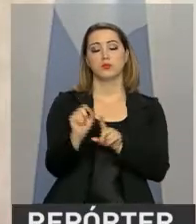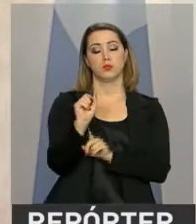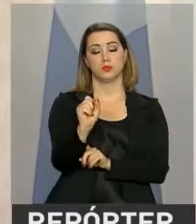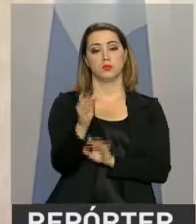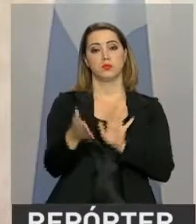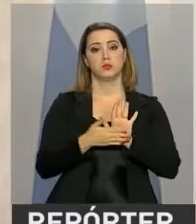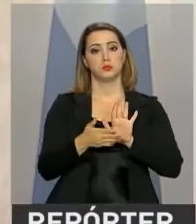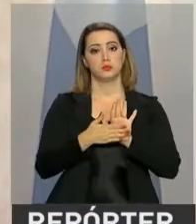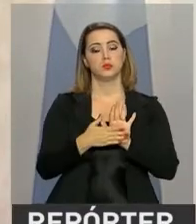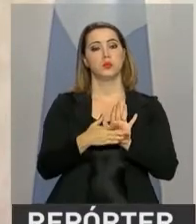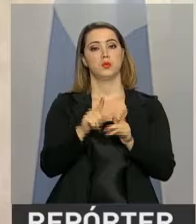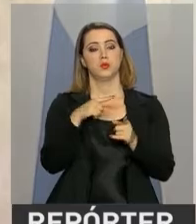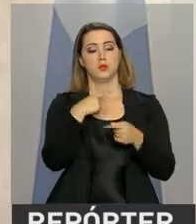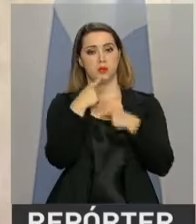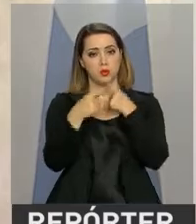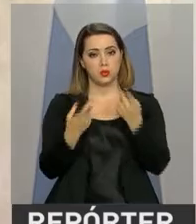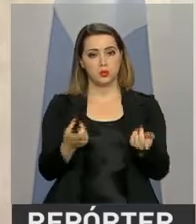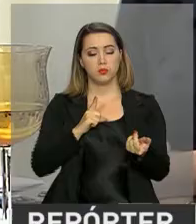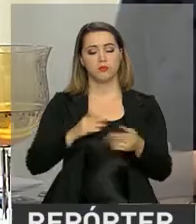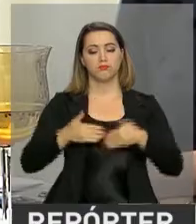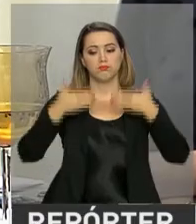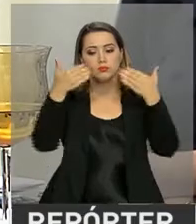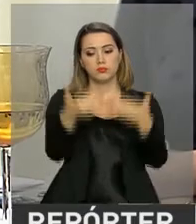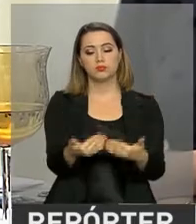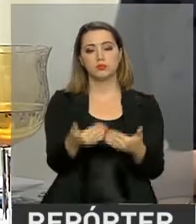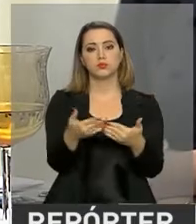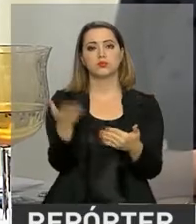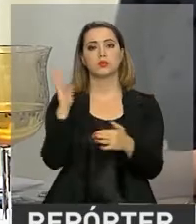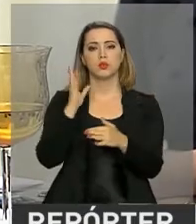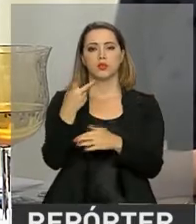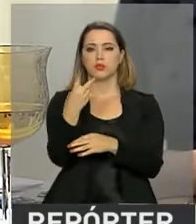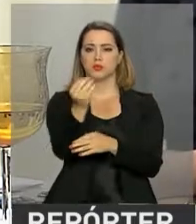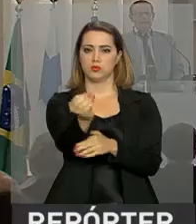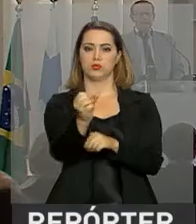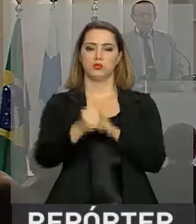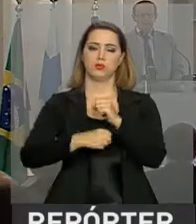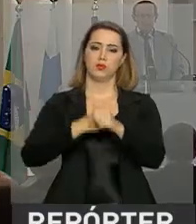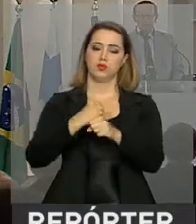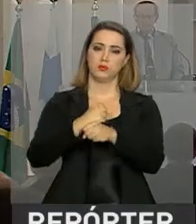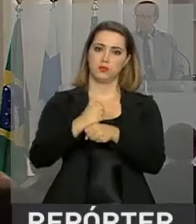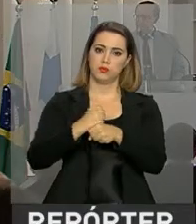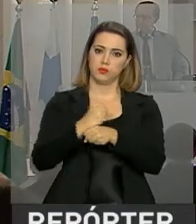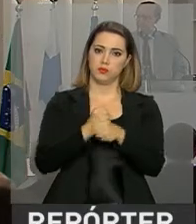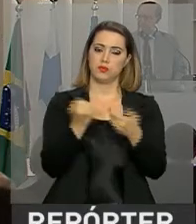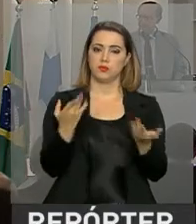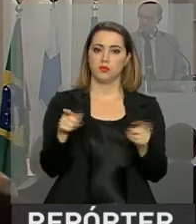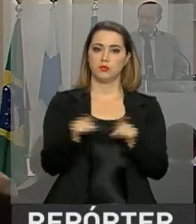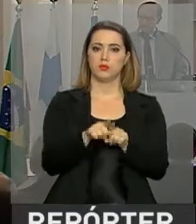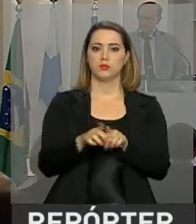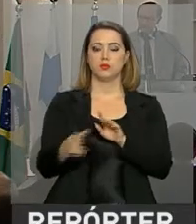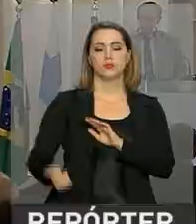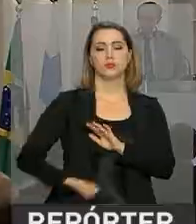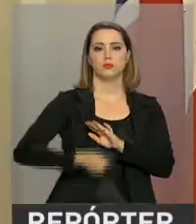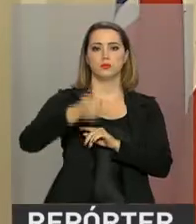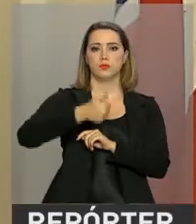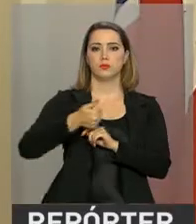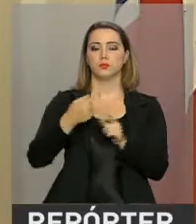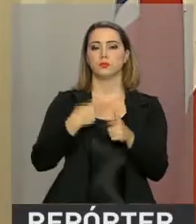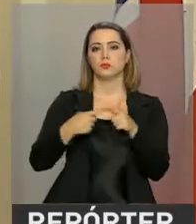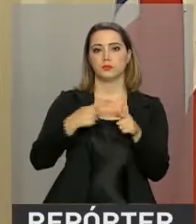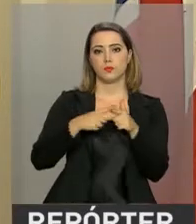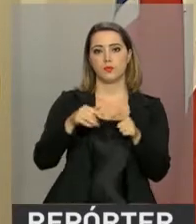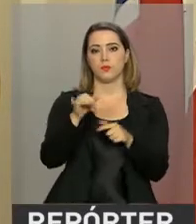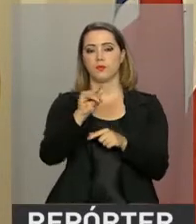apresentaram os desafios que tiveram que enfrentar nos últimos 20 anos para se adaptarem às crises fiscais e